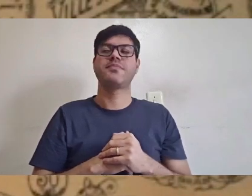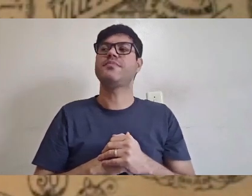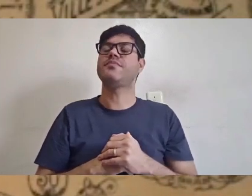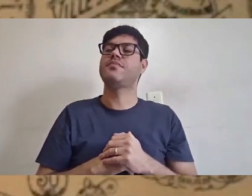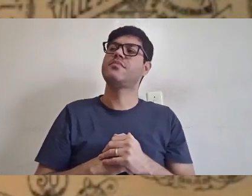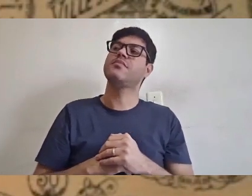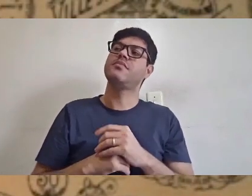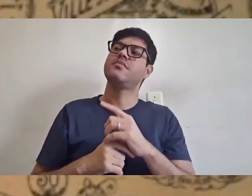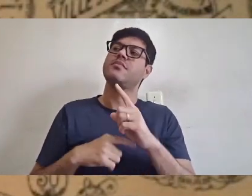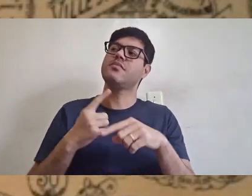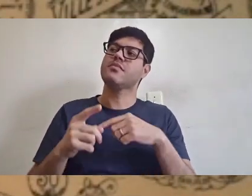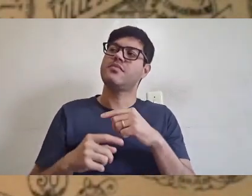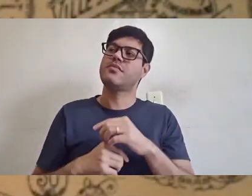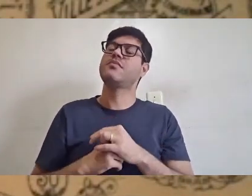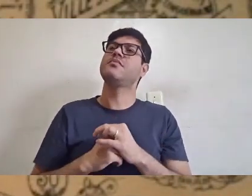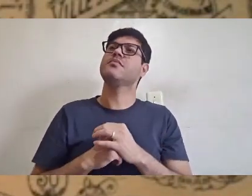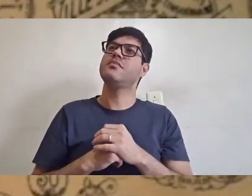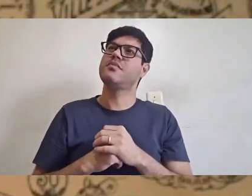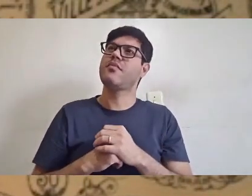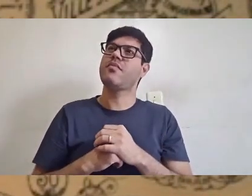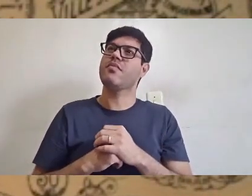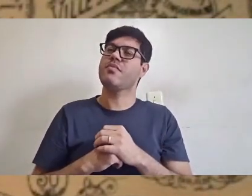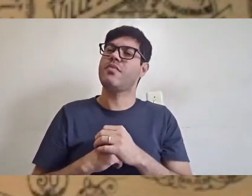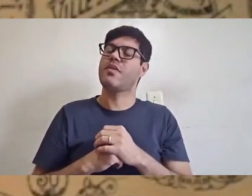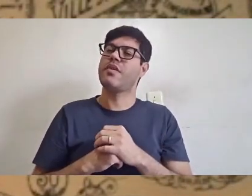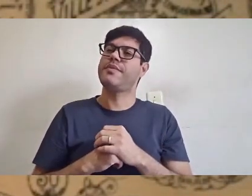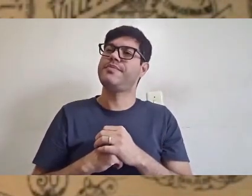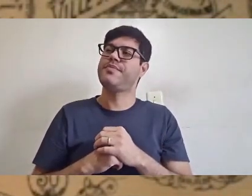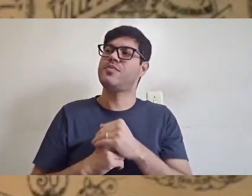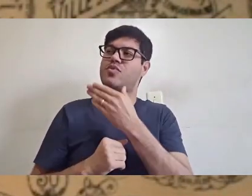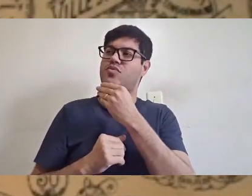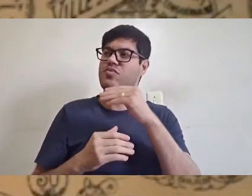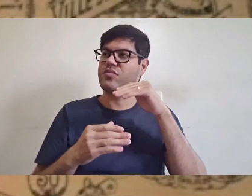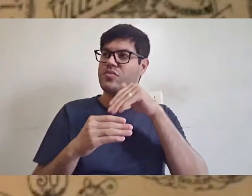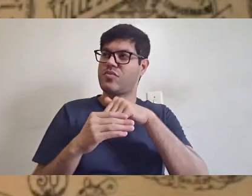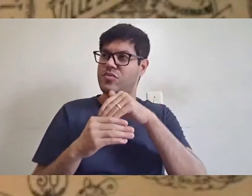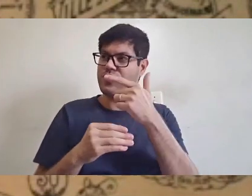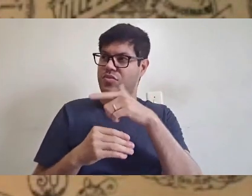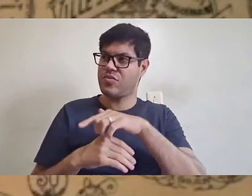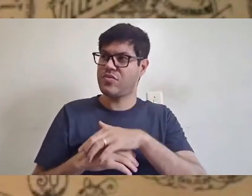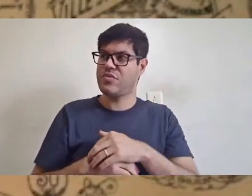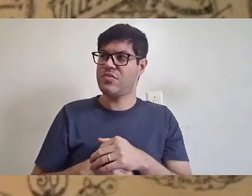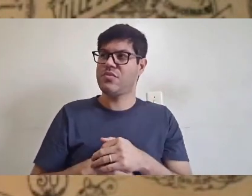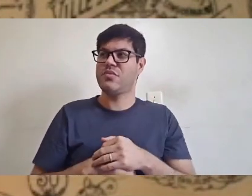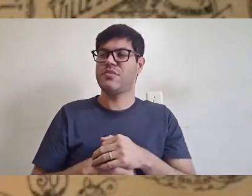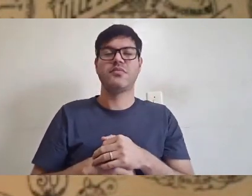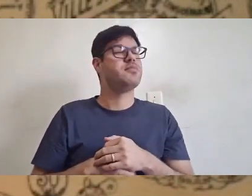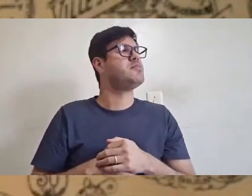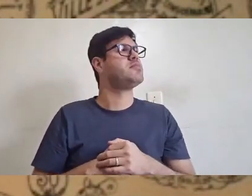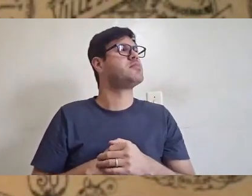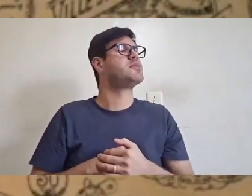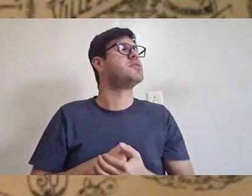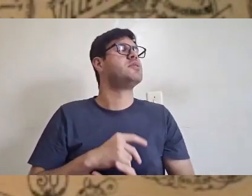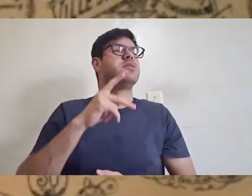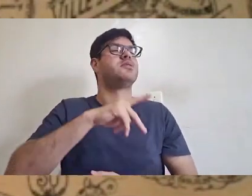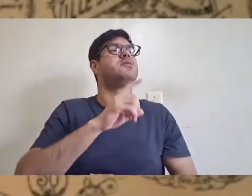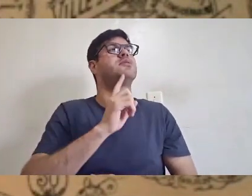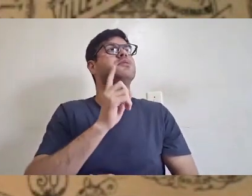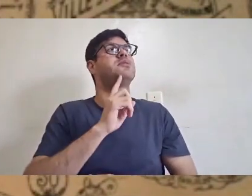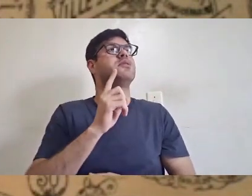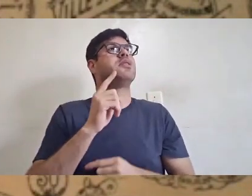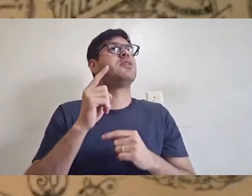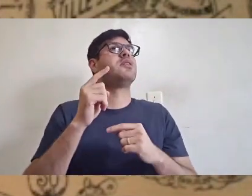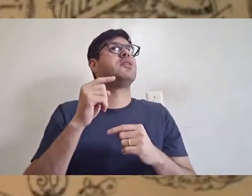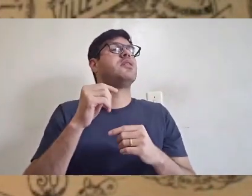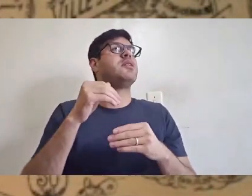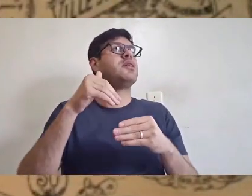biênio de presidência. Acabou aquele mandato, foi eleito de novo. Não. Presidente não. Eu fui eleito